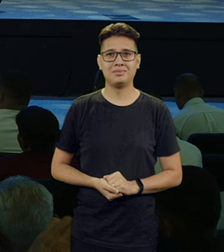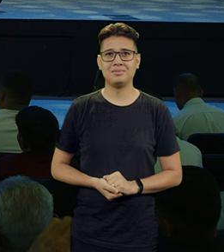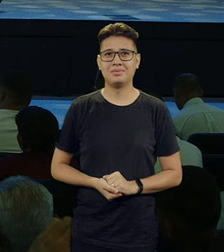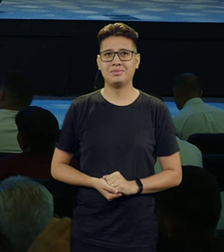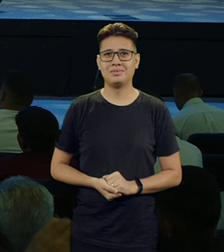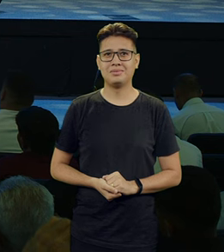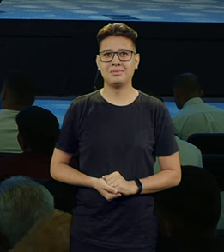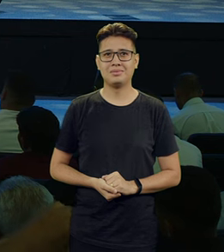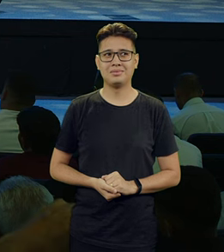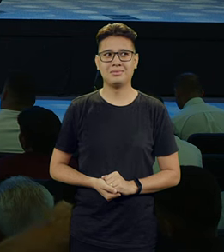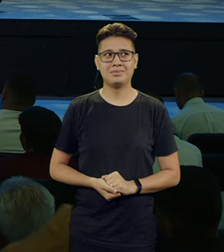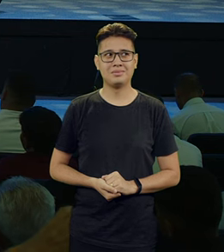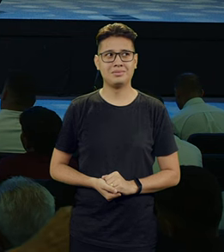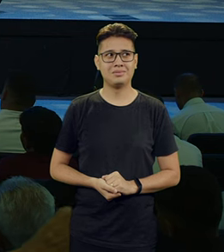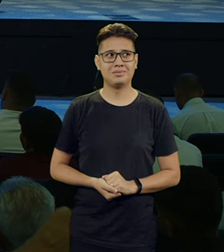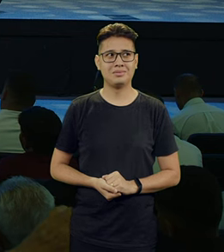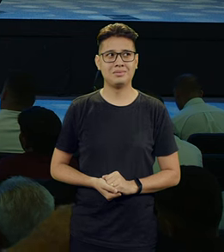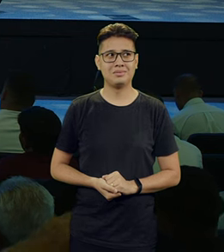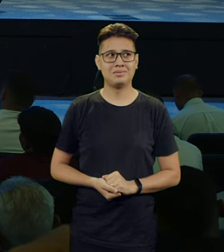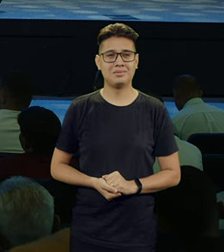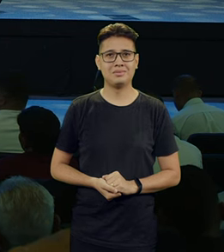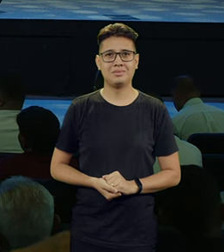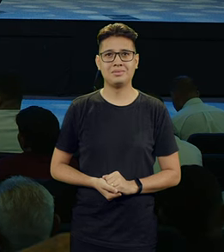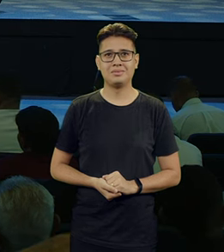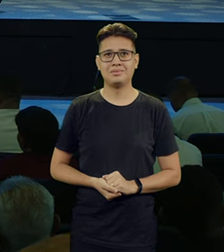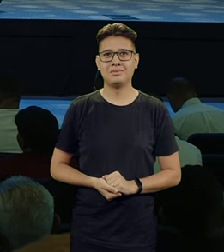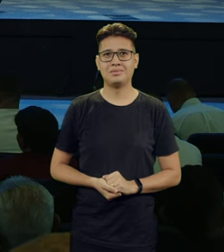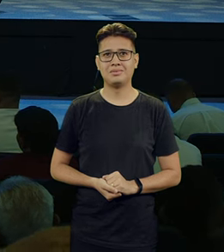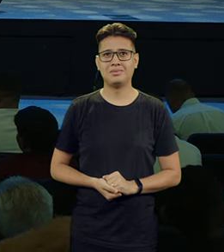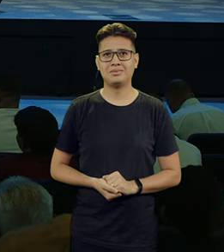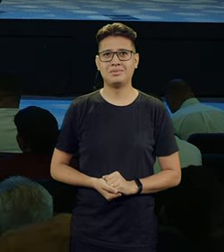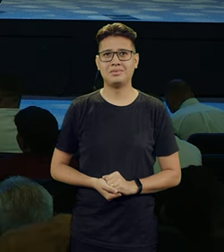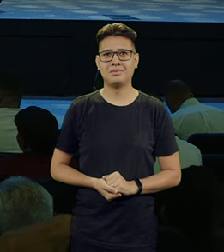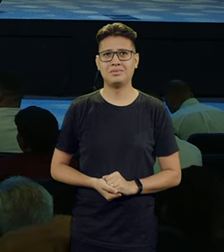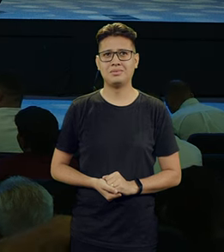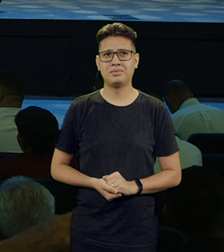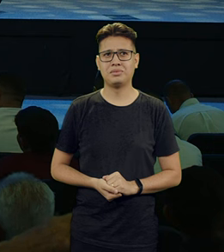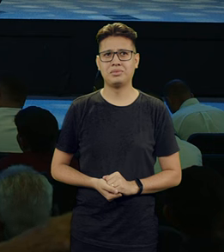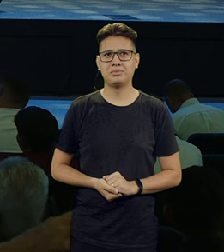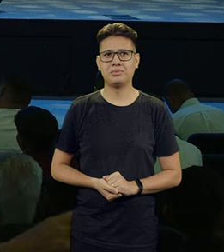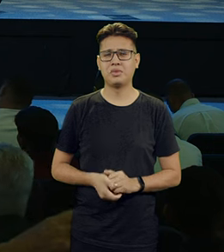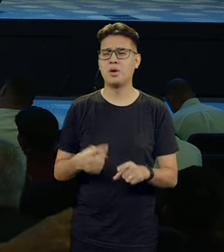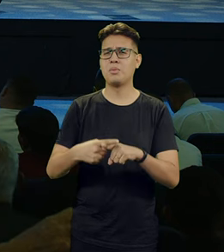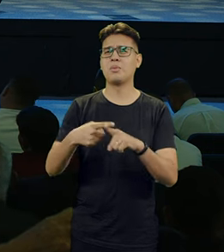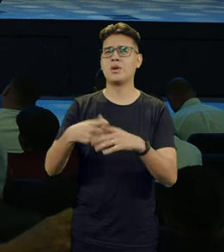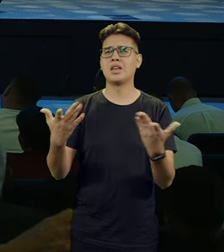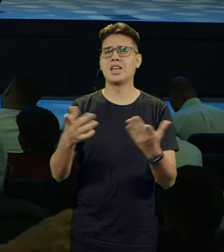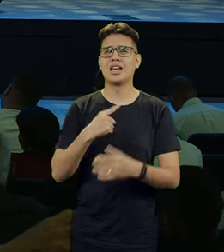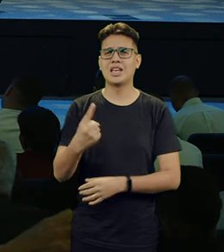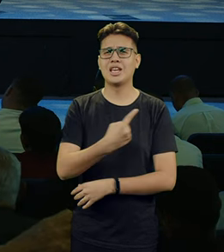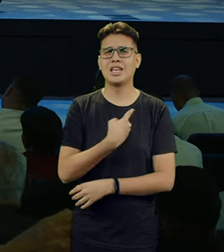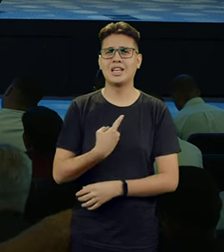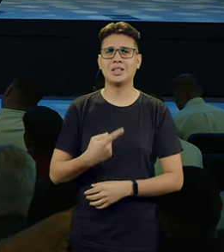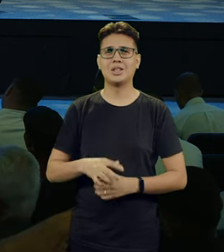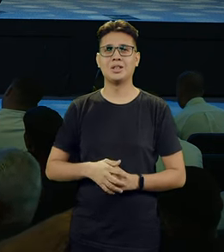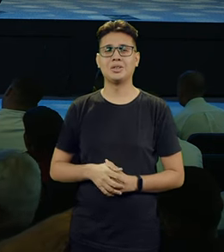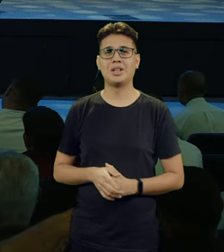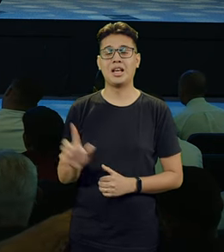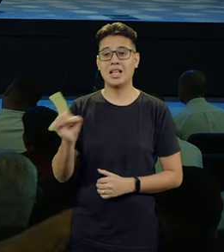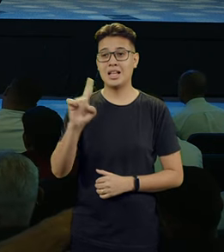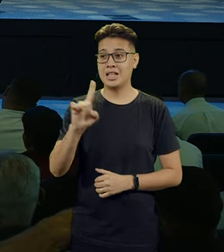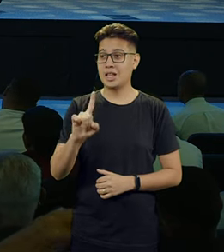paraguaio. Converteu o Mato Grosso, né? Sim. Por que que nós não tomamos